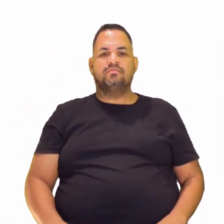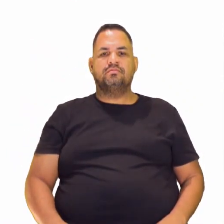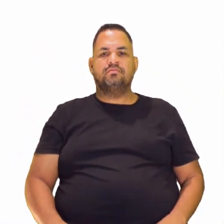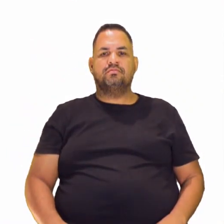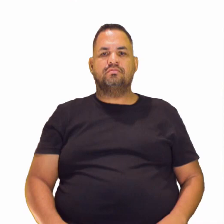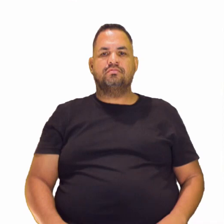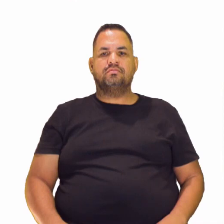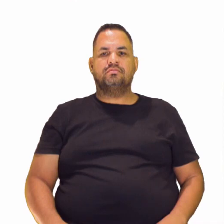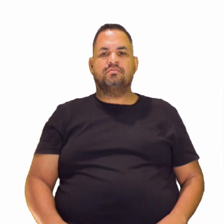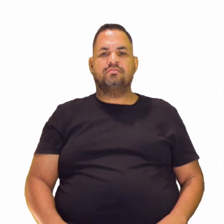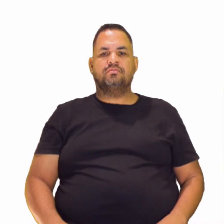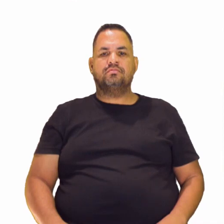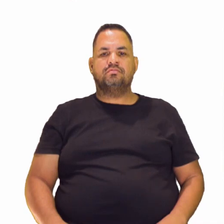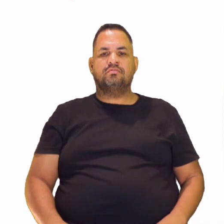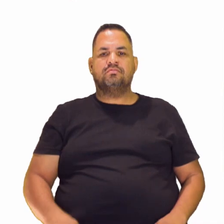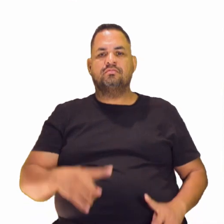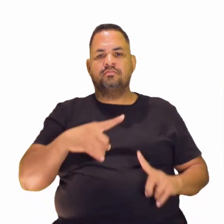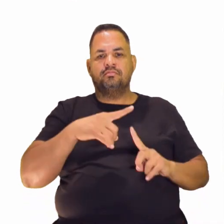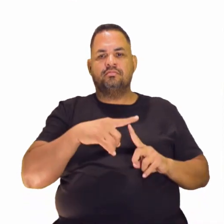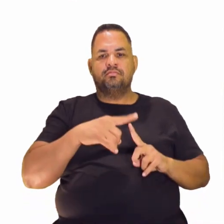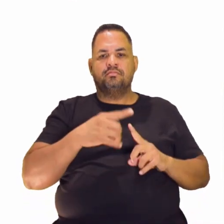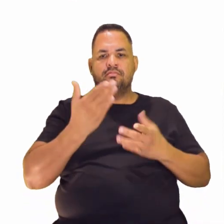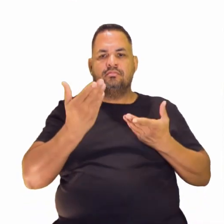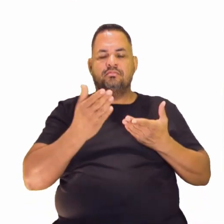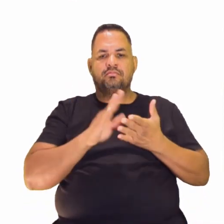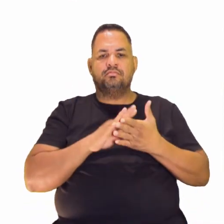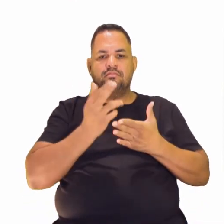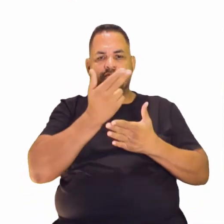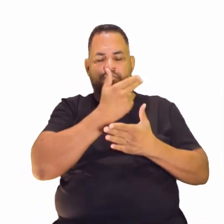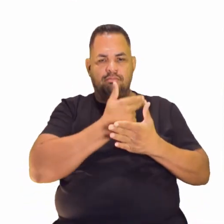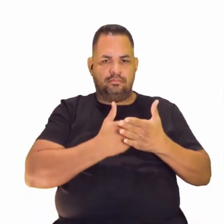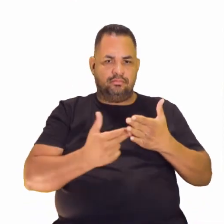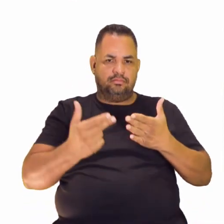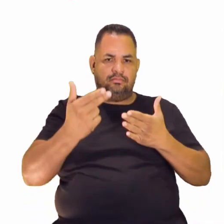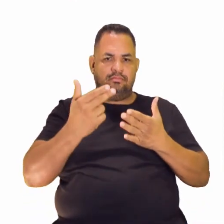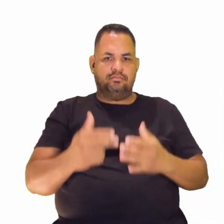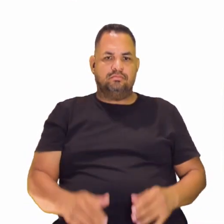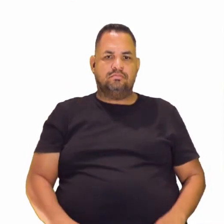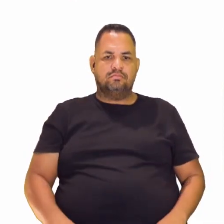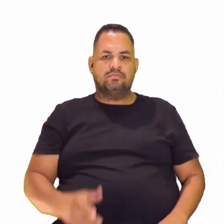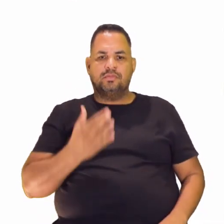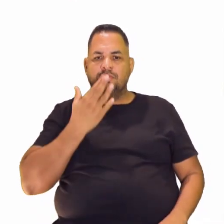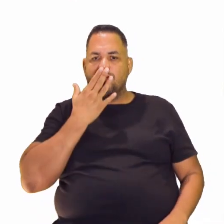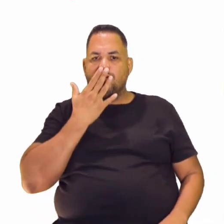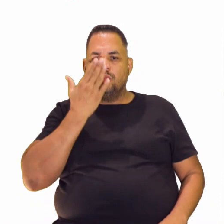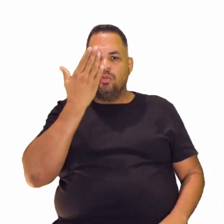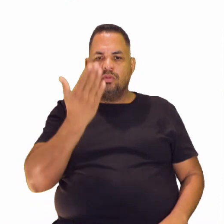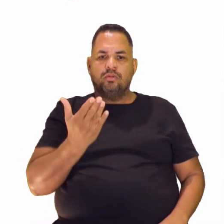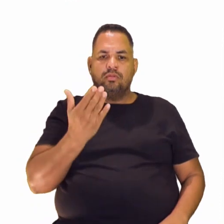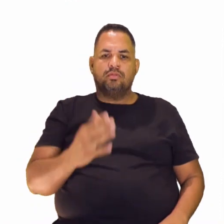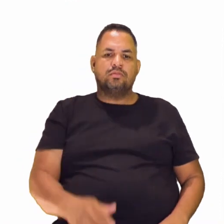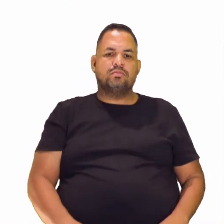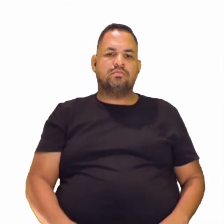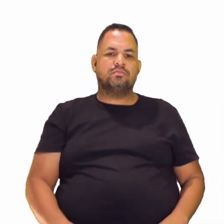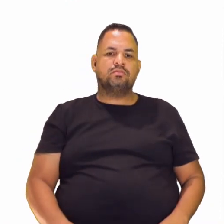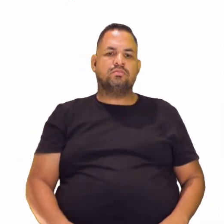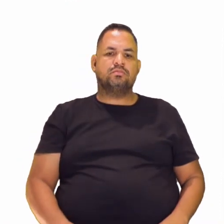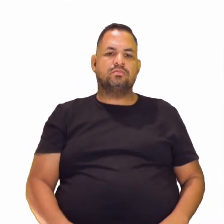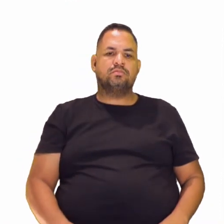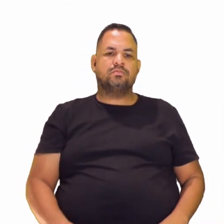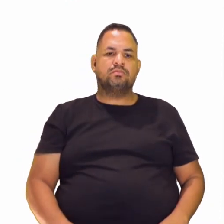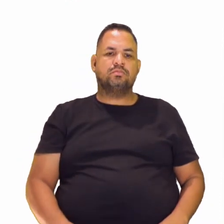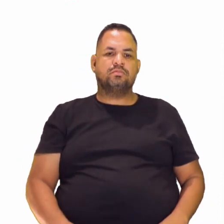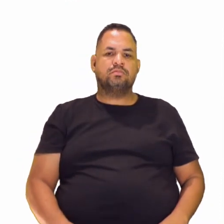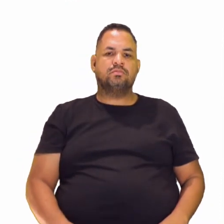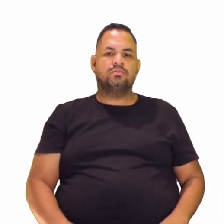A arte knife são esses tipos de desenhos, né? De cores, né? É